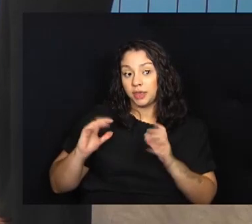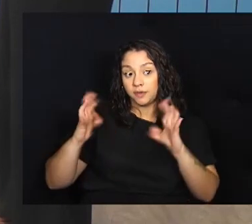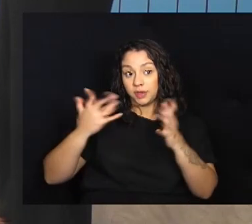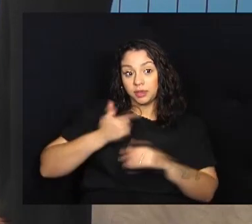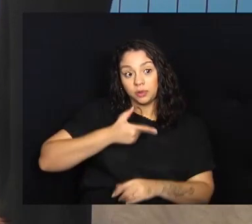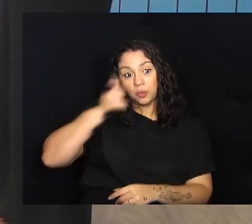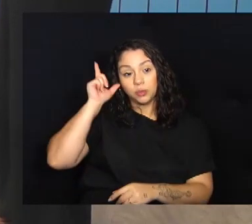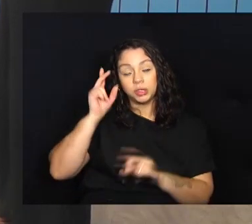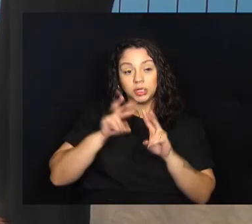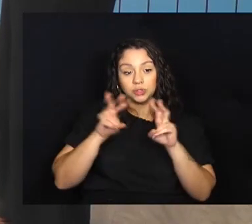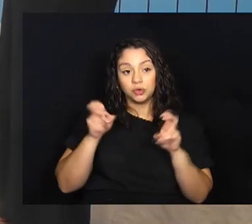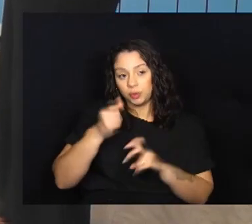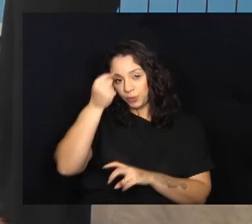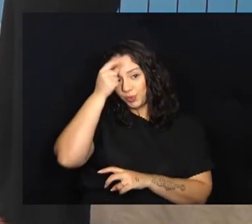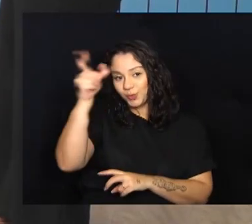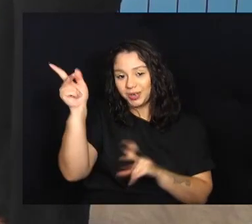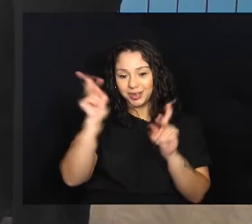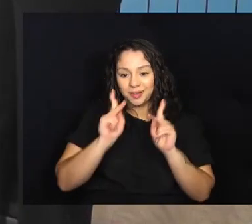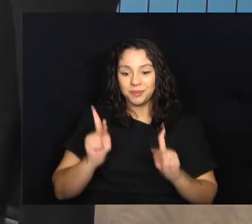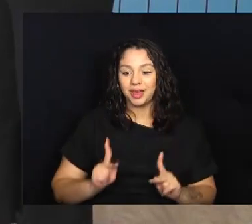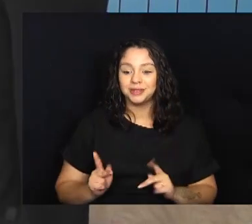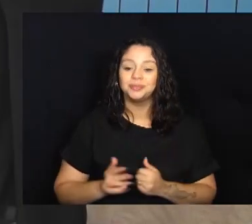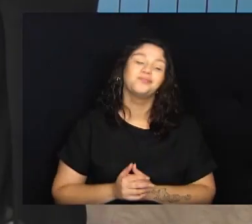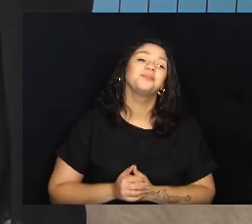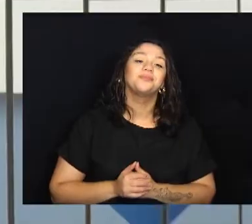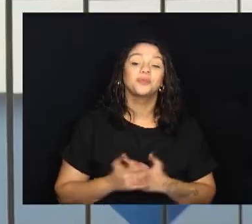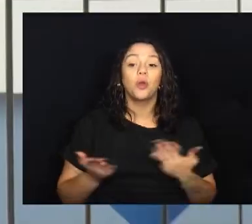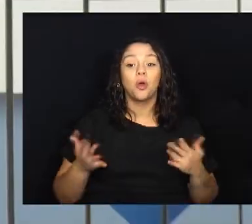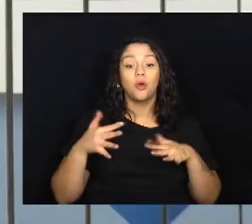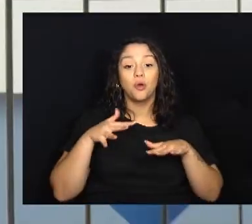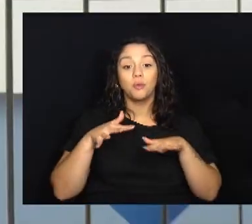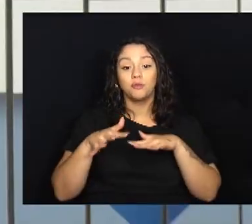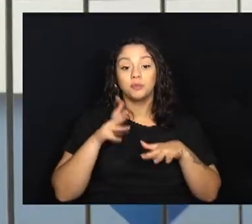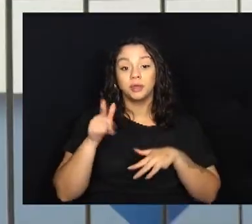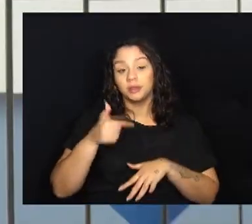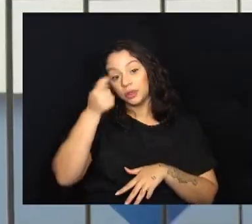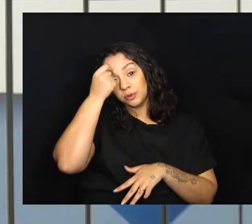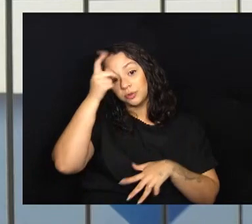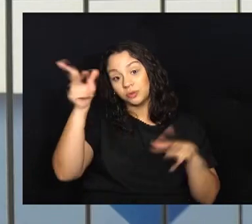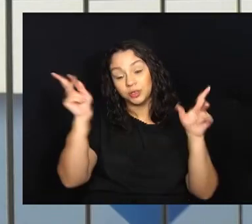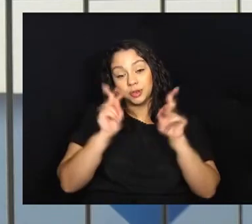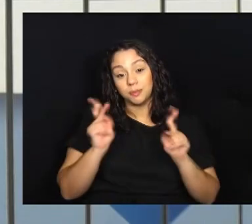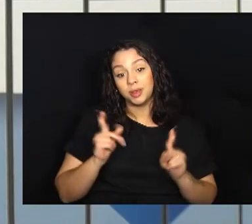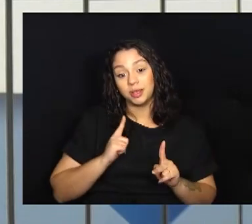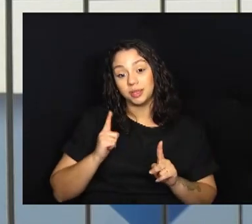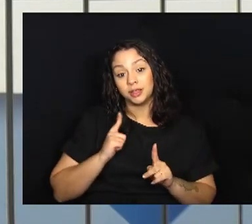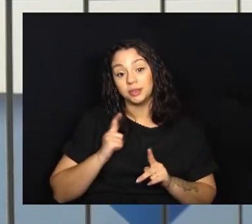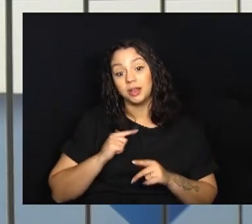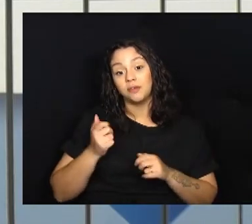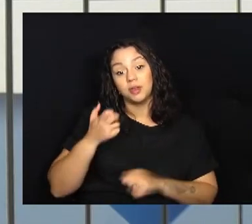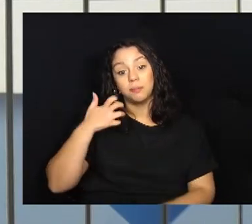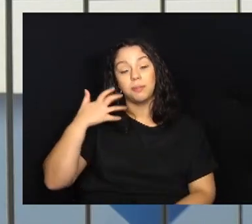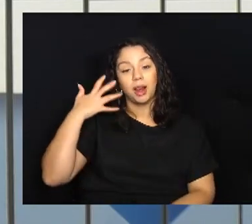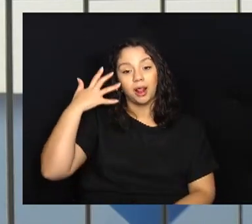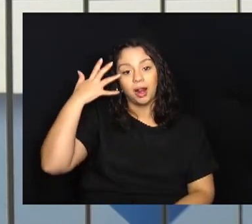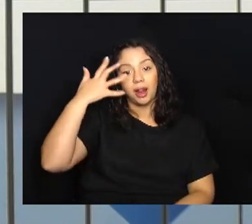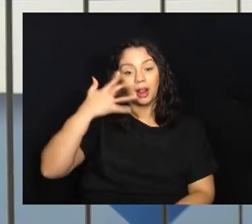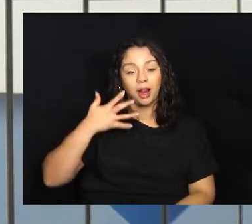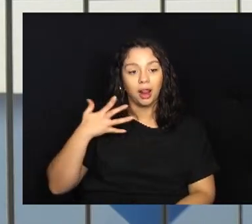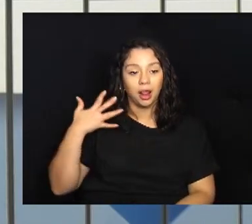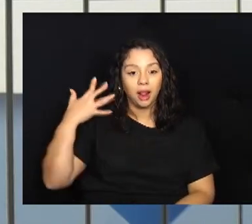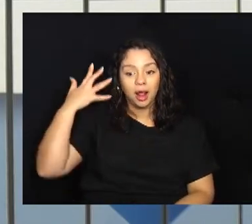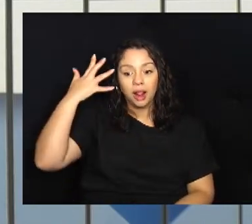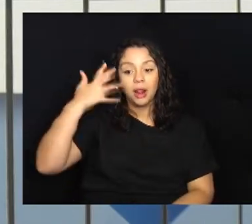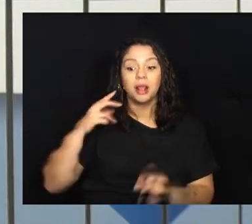sobre a cultura da paz. Olha, o Movimento por uma Cultura de Paz realizou um ciclo de palestras para